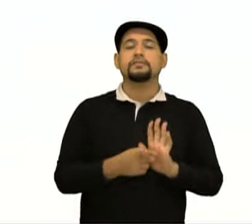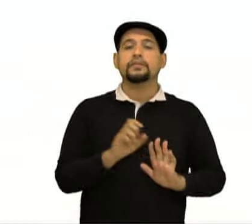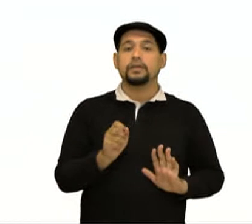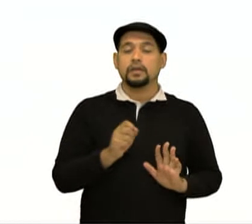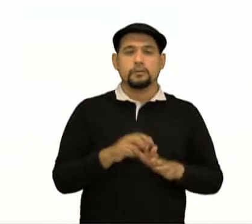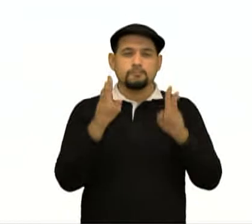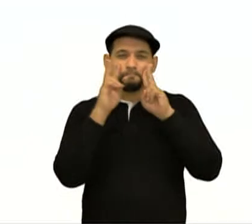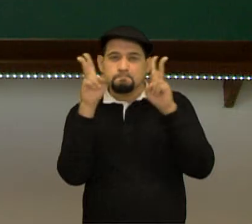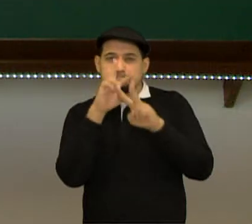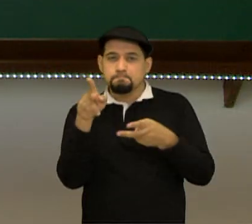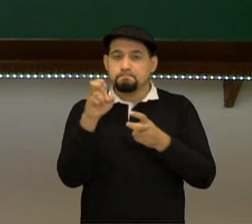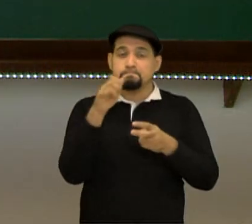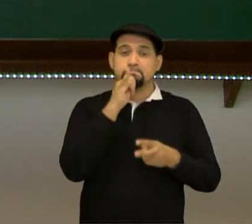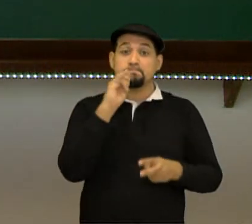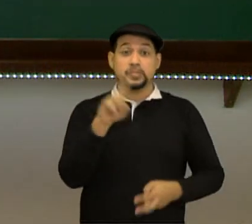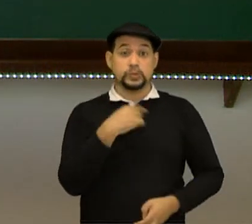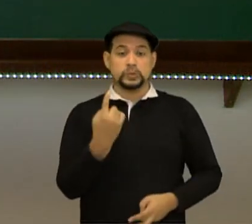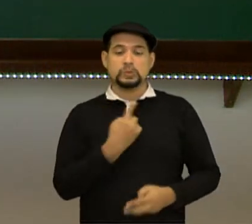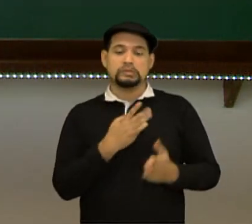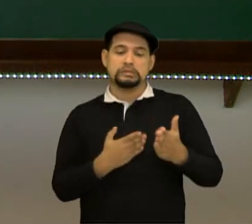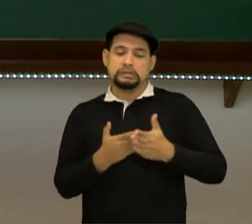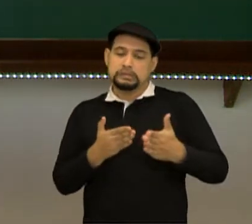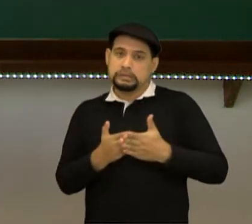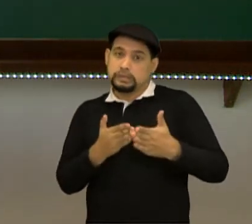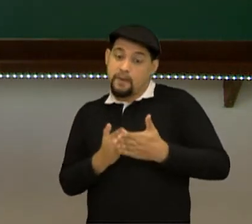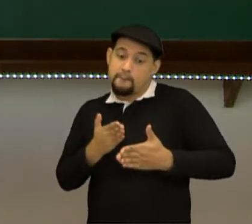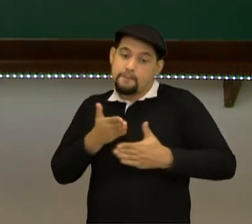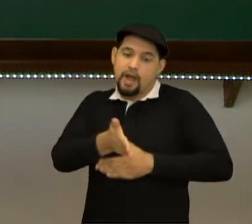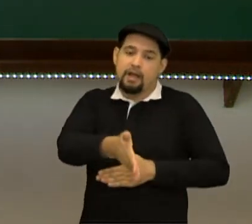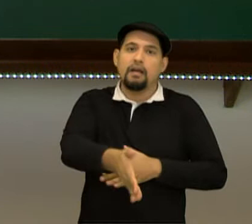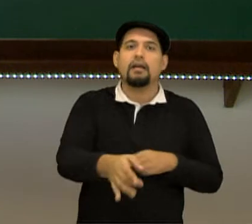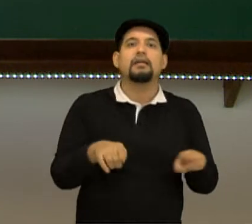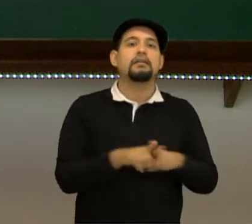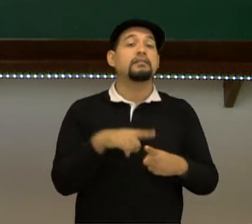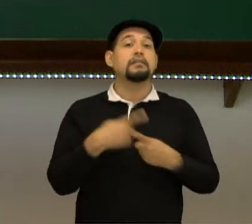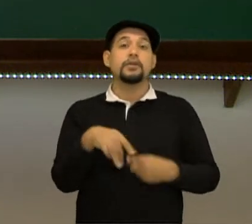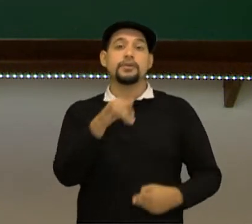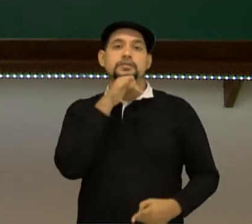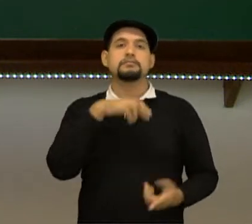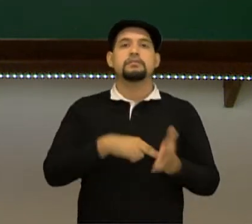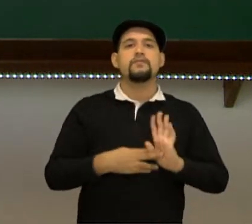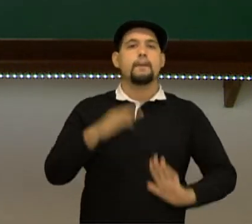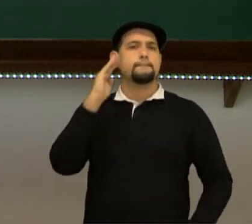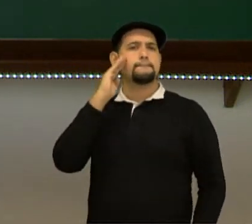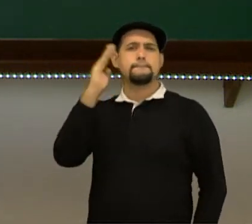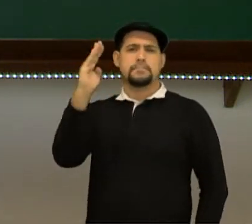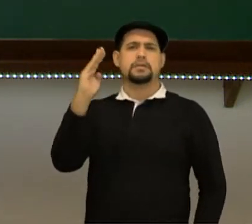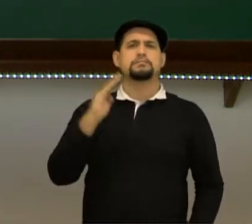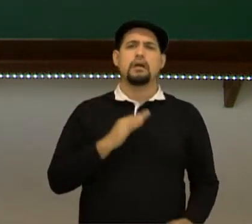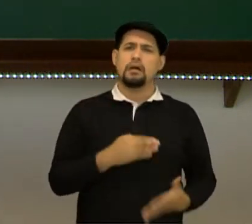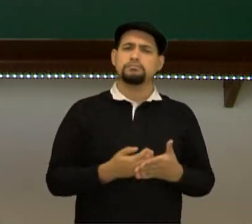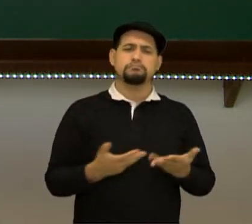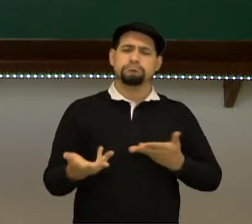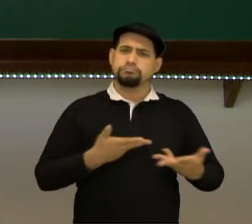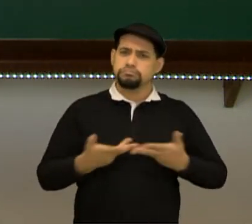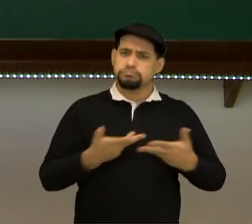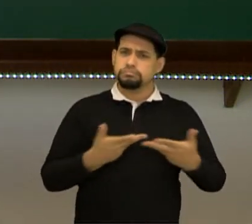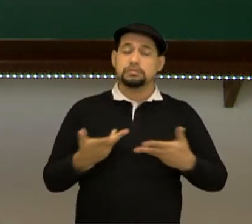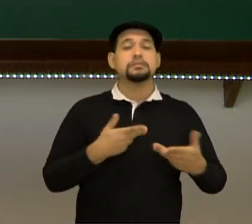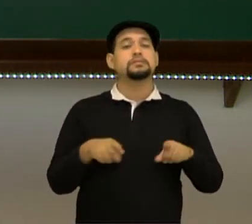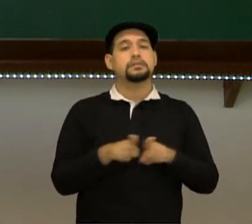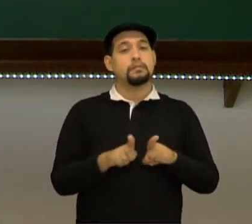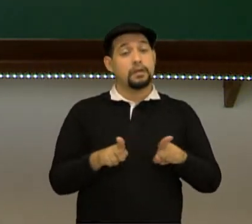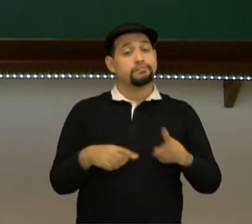dá visivelmente quando nós ultrapassamos a fronteira porque o nosso exemplo é o principal motor da União aduaneira